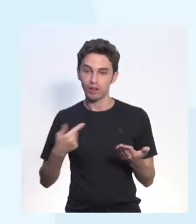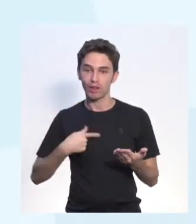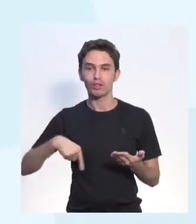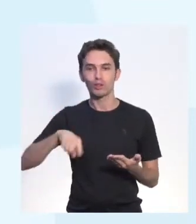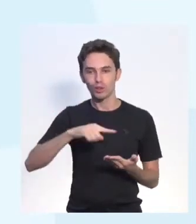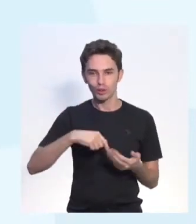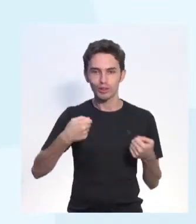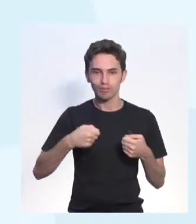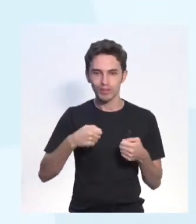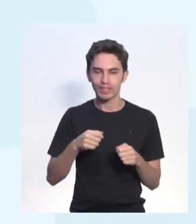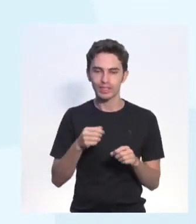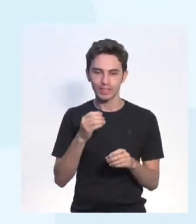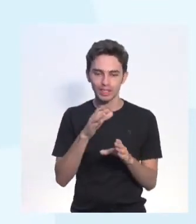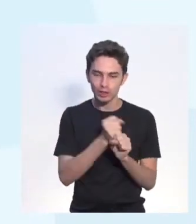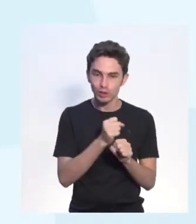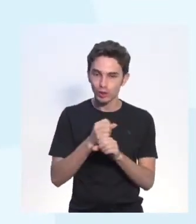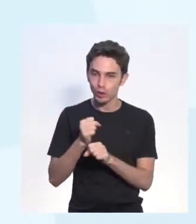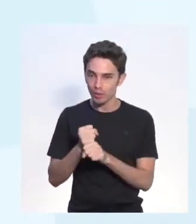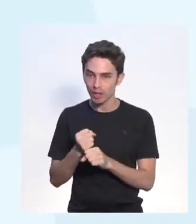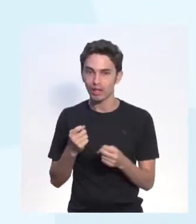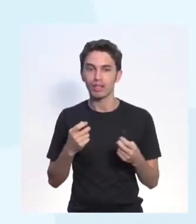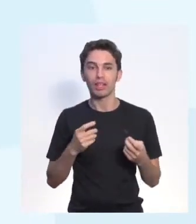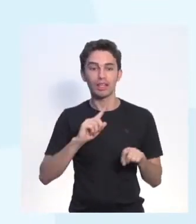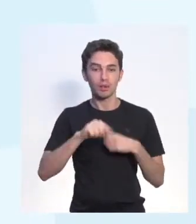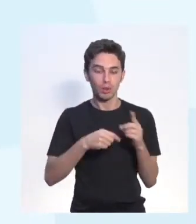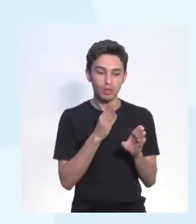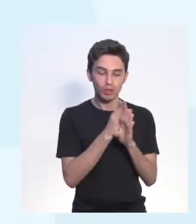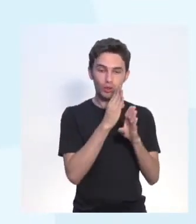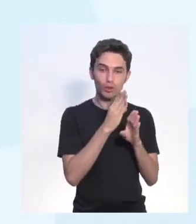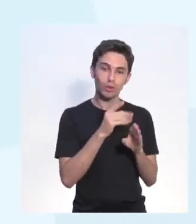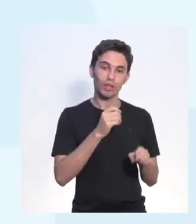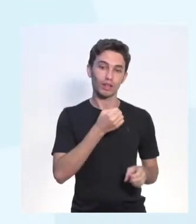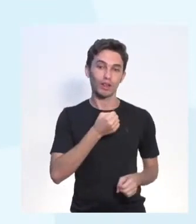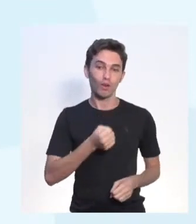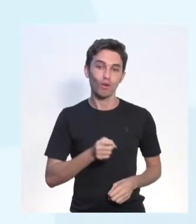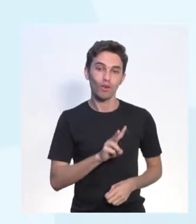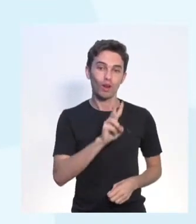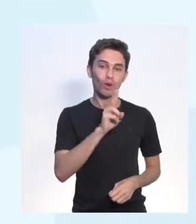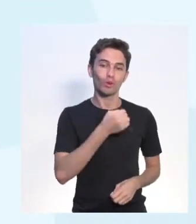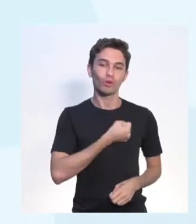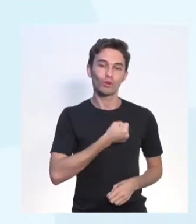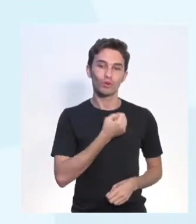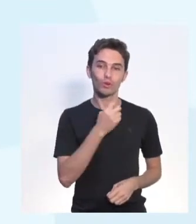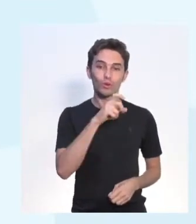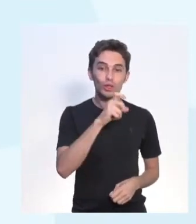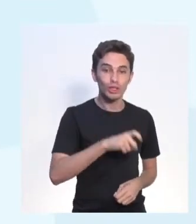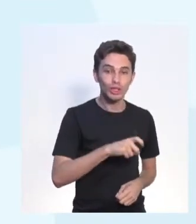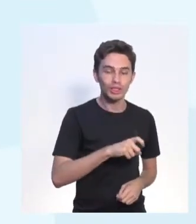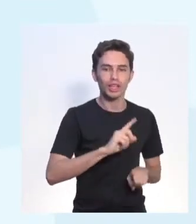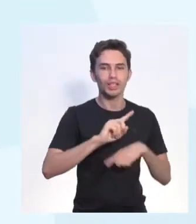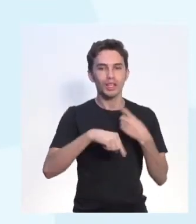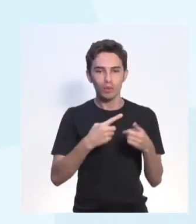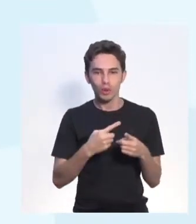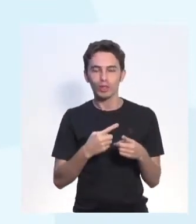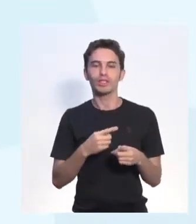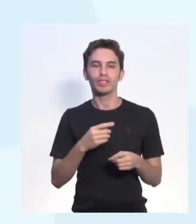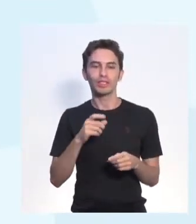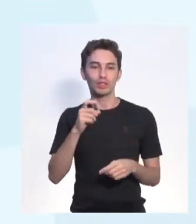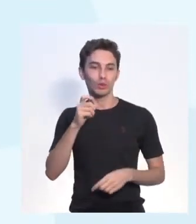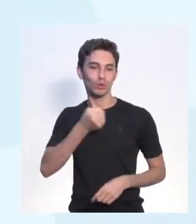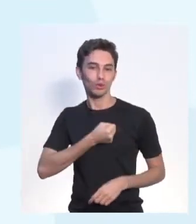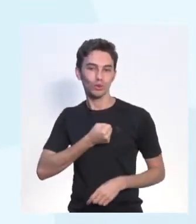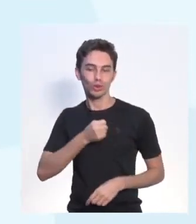né? Descobrir o valor do x, depois descobrir o valor do x mais 1 e descobrir o valor do x mais 2. O que eu quero que